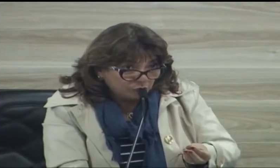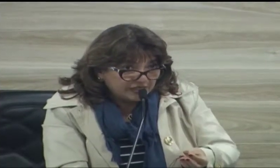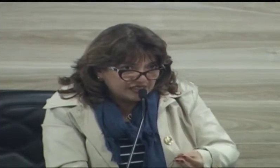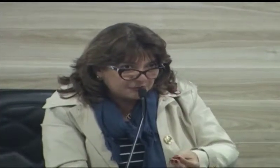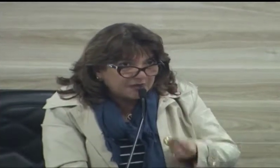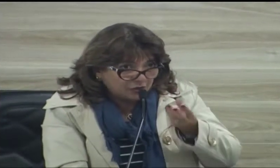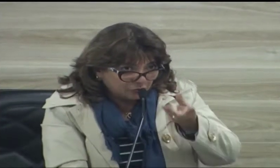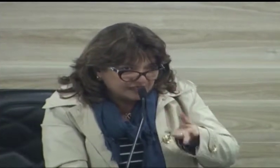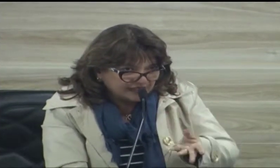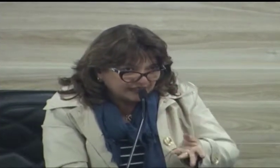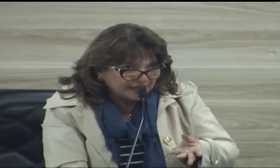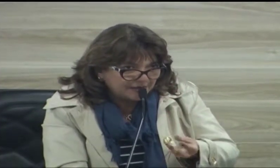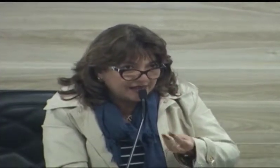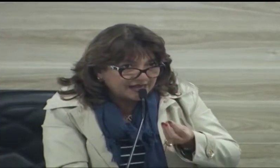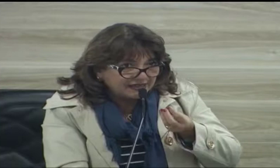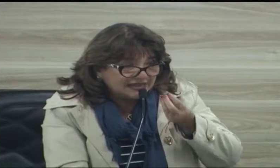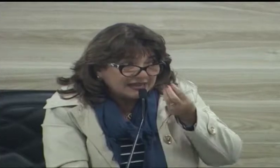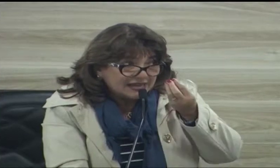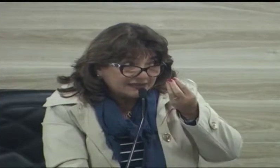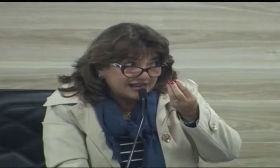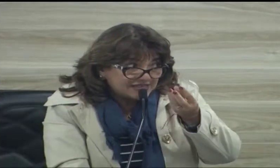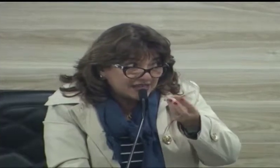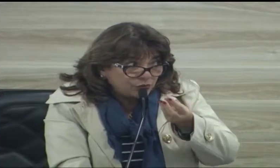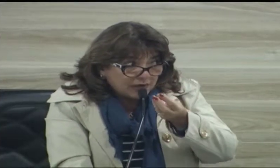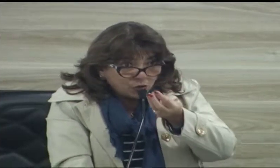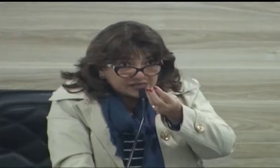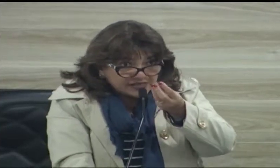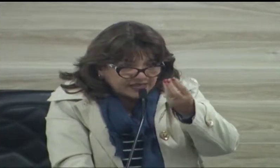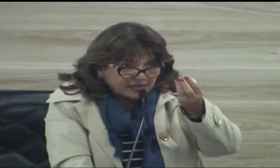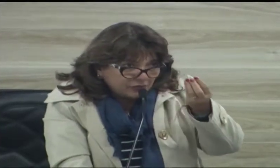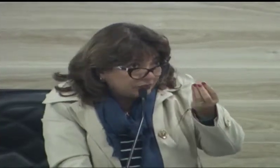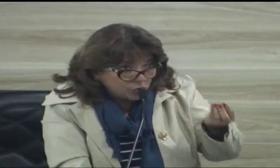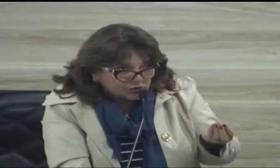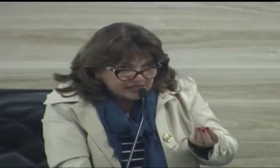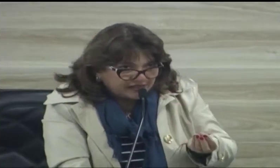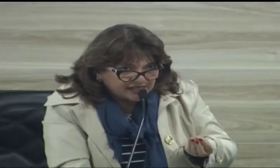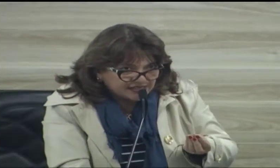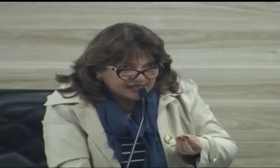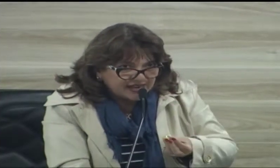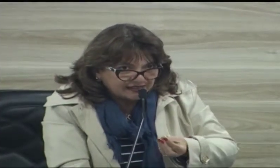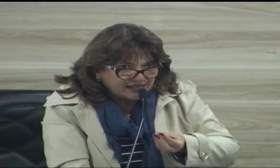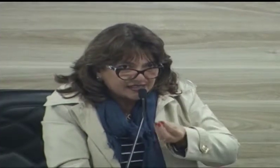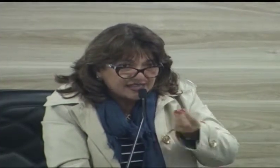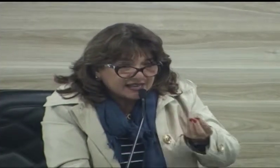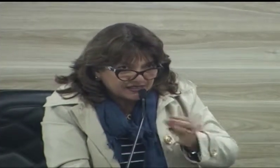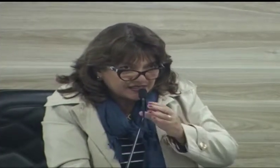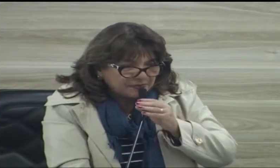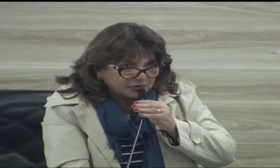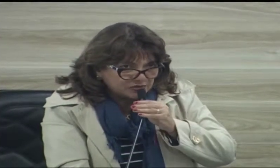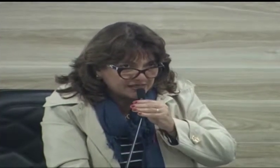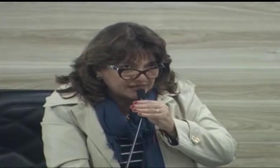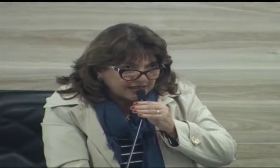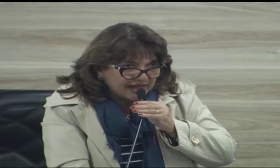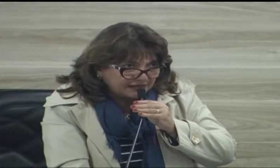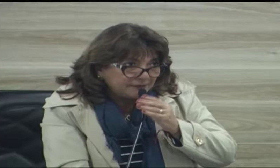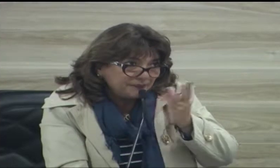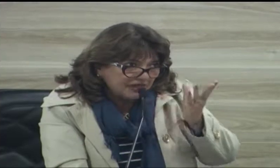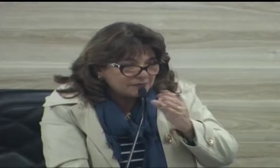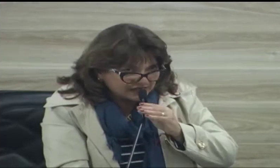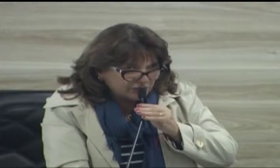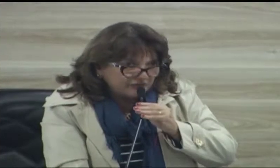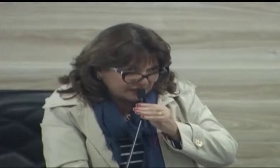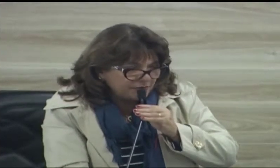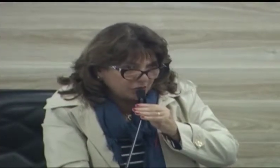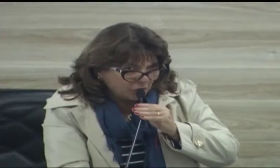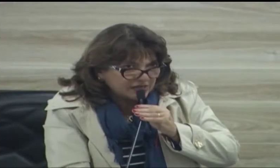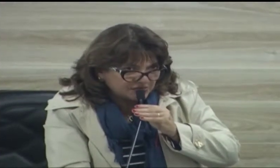como munícipe e como cidadã americana, trazendo uma coisa que com certeza será de excelência para a nossa cidade. E